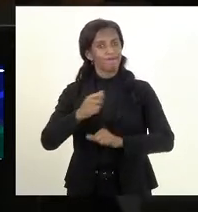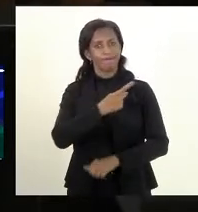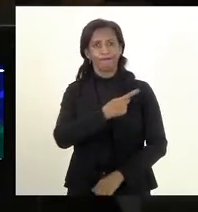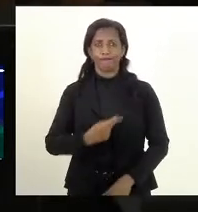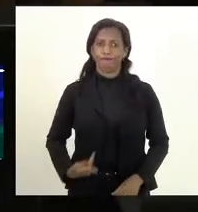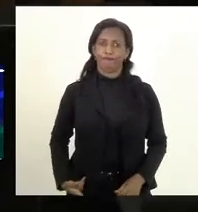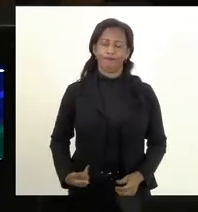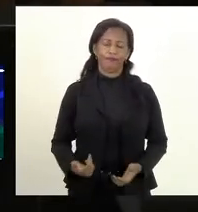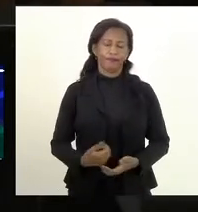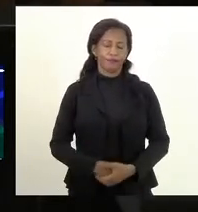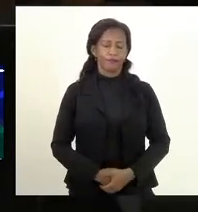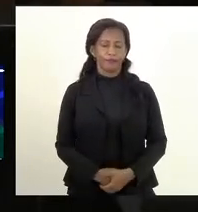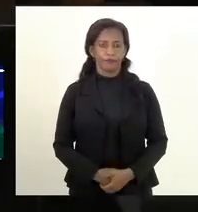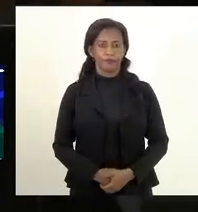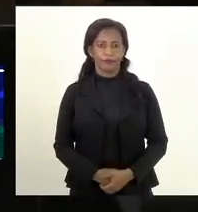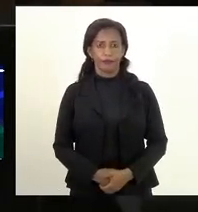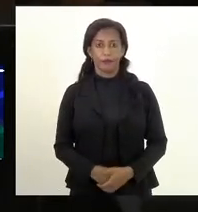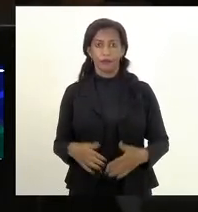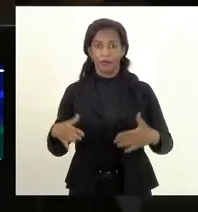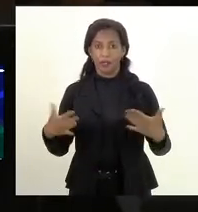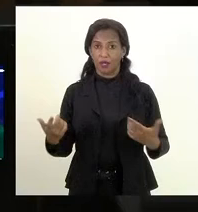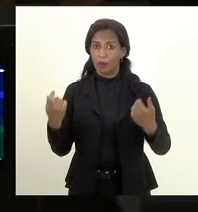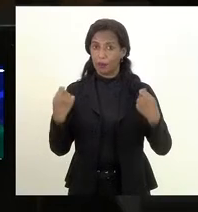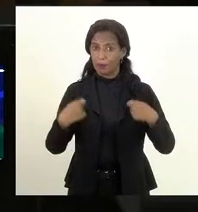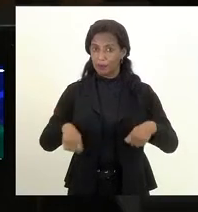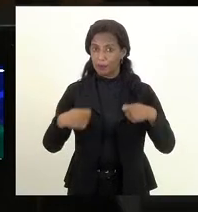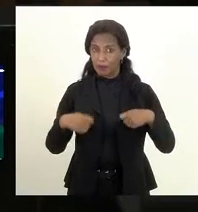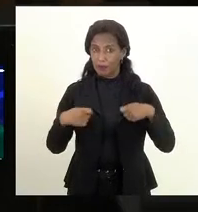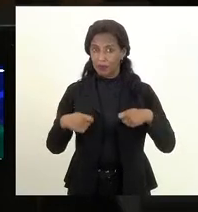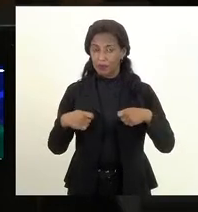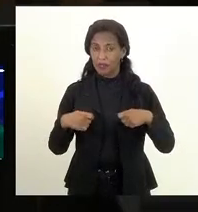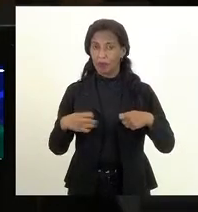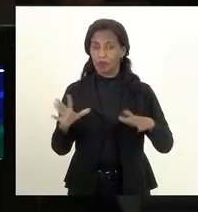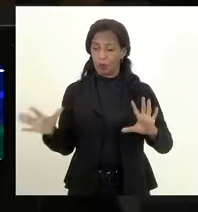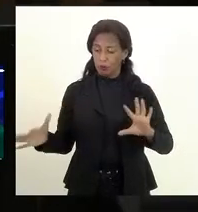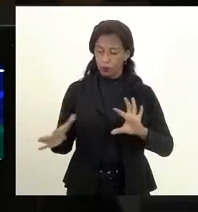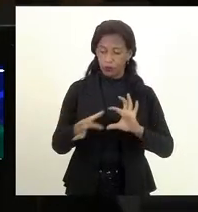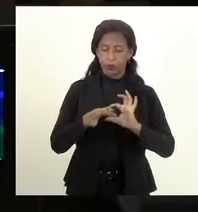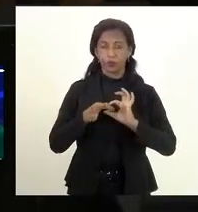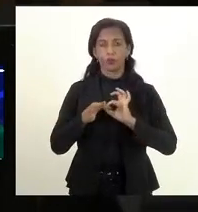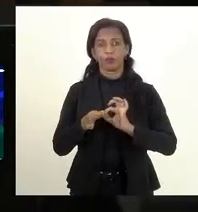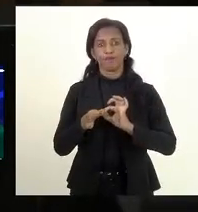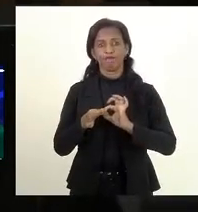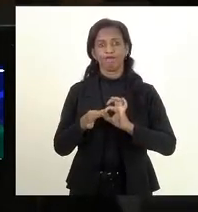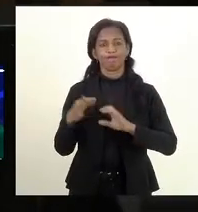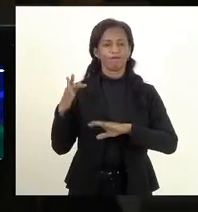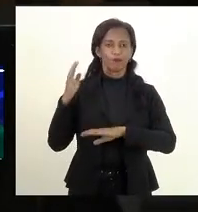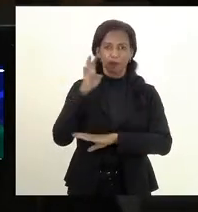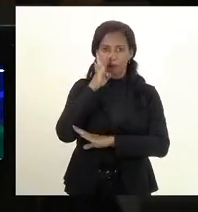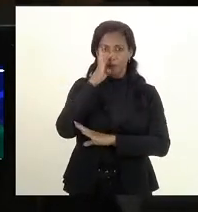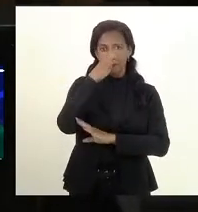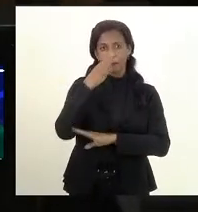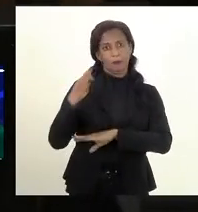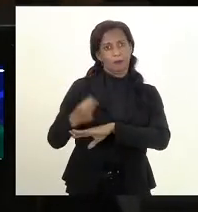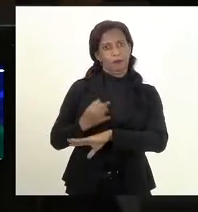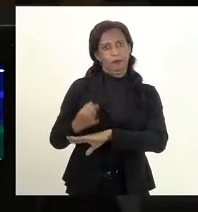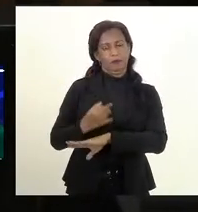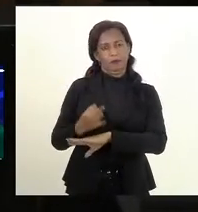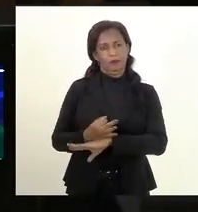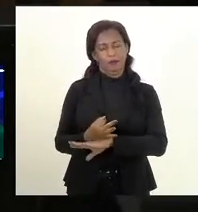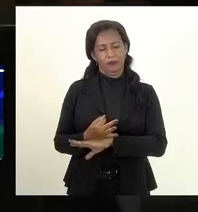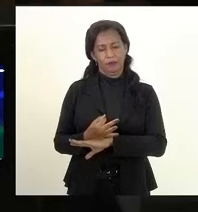mudando o presidente não temos que ter unidade resistência Acredito até